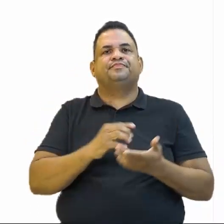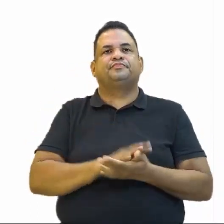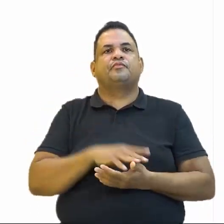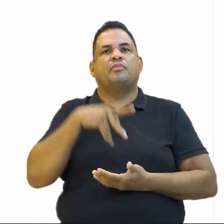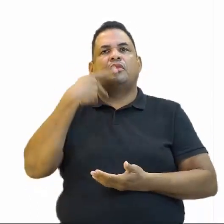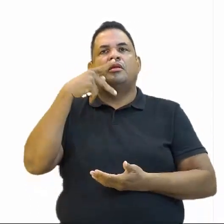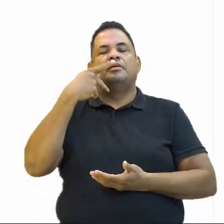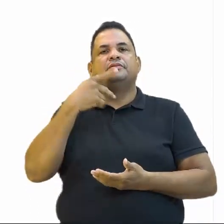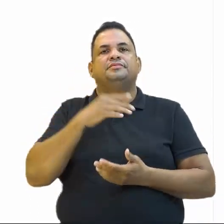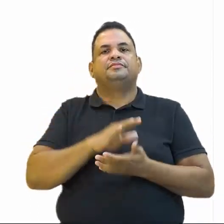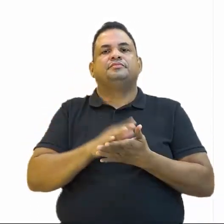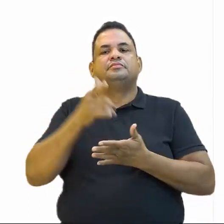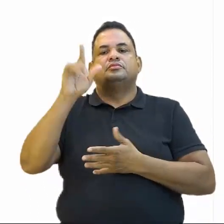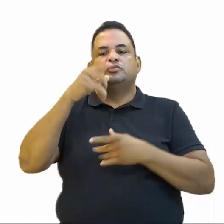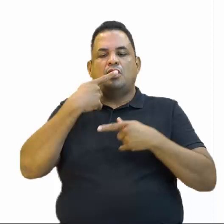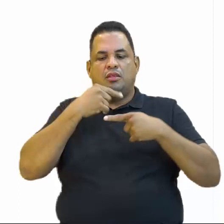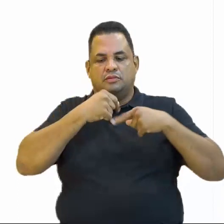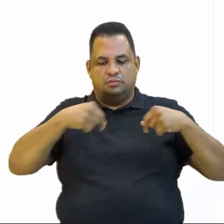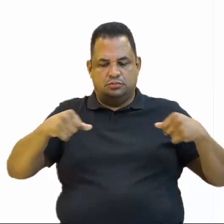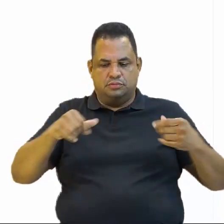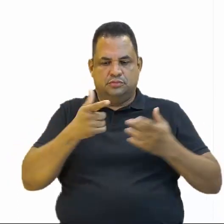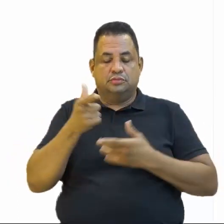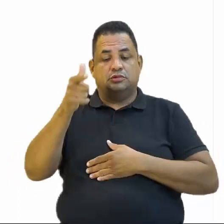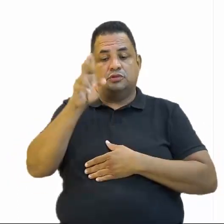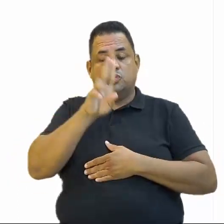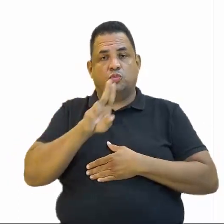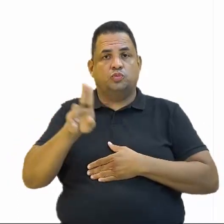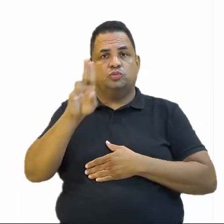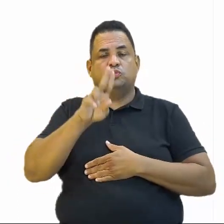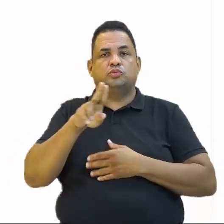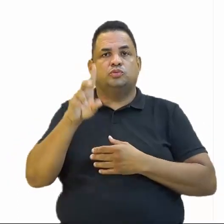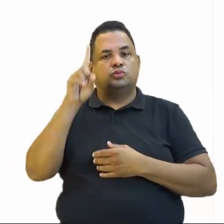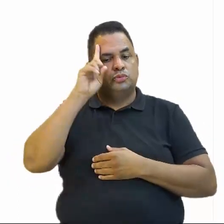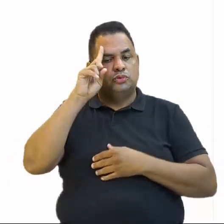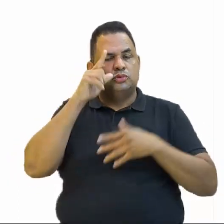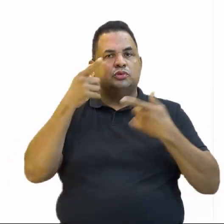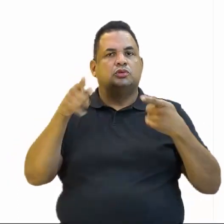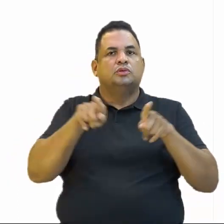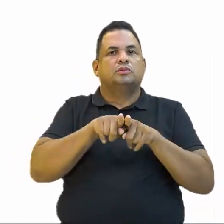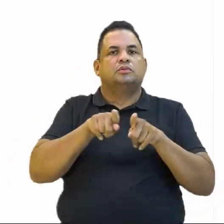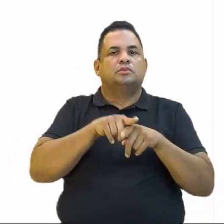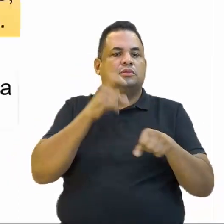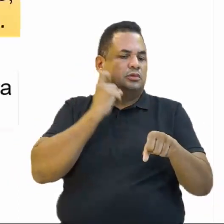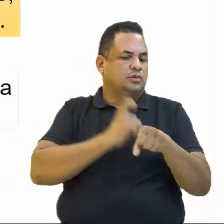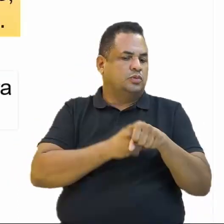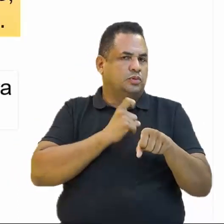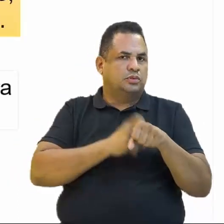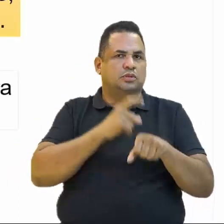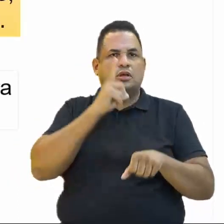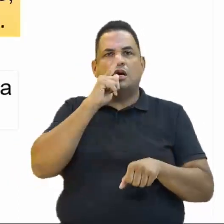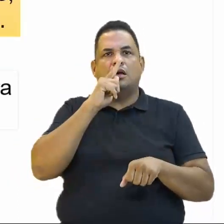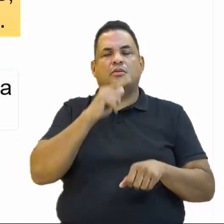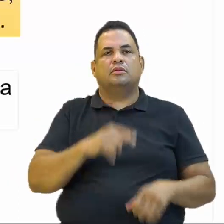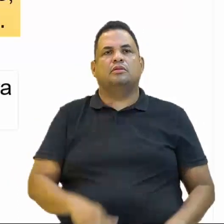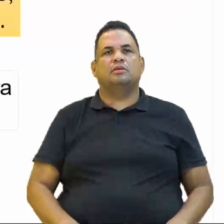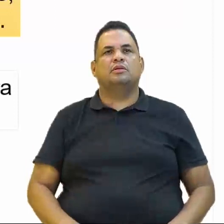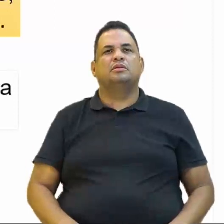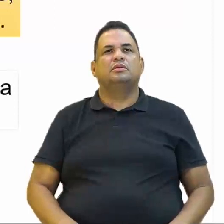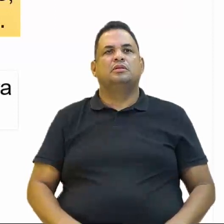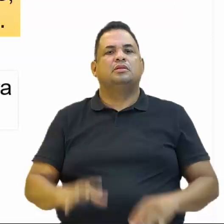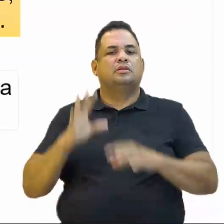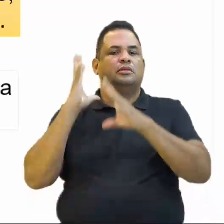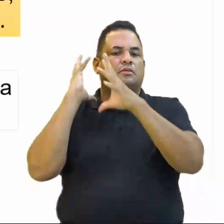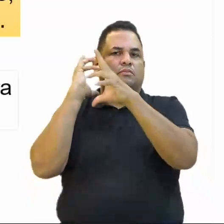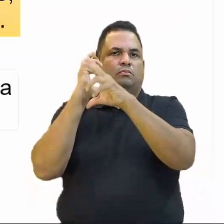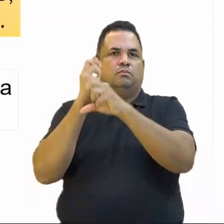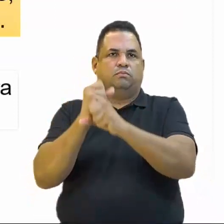sobre outros sais e as suas utilidades e falamos sobre a dureza da água. Revisando sobre o